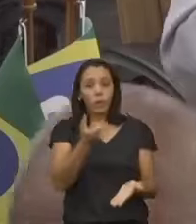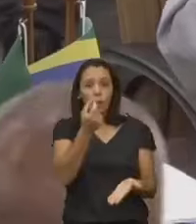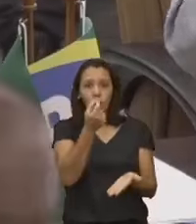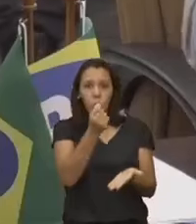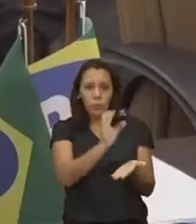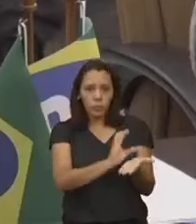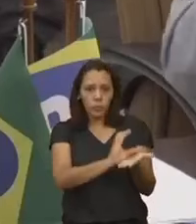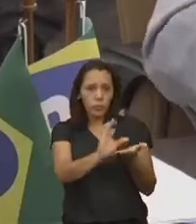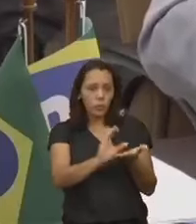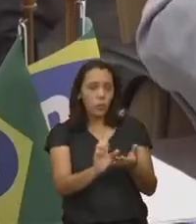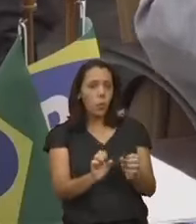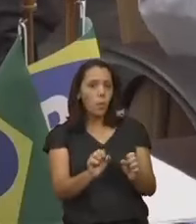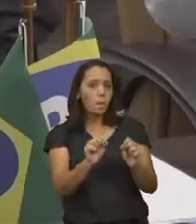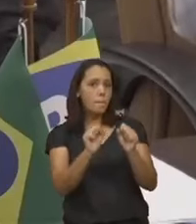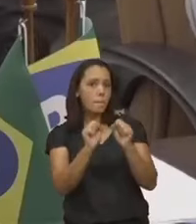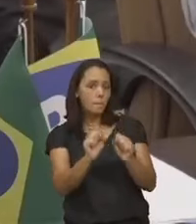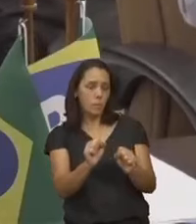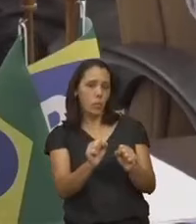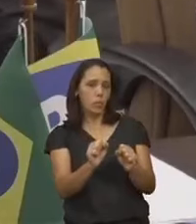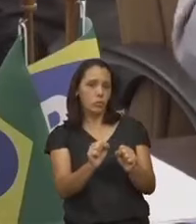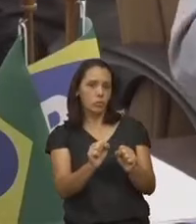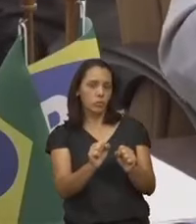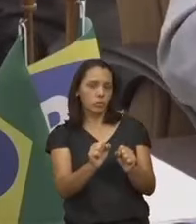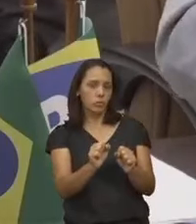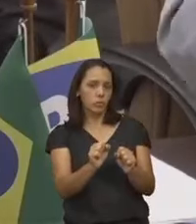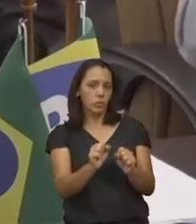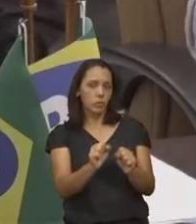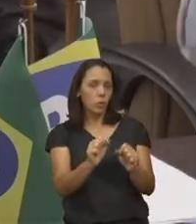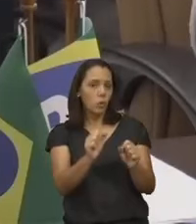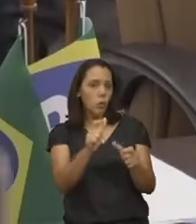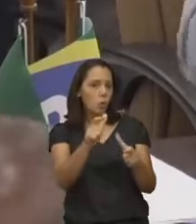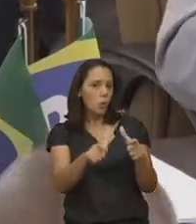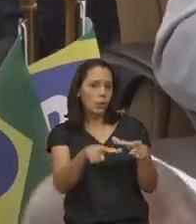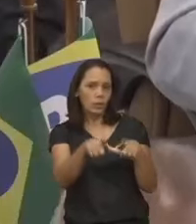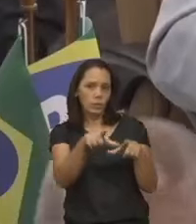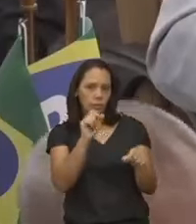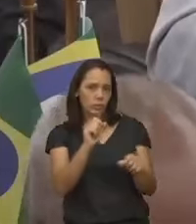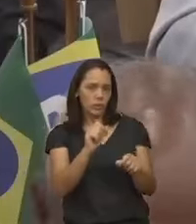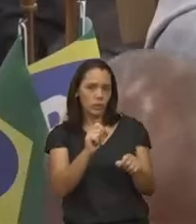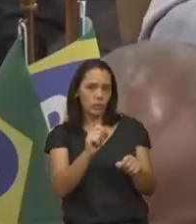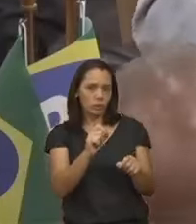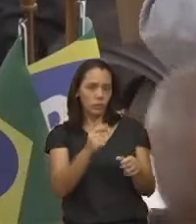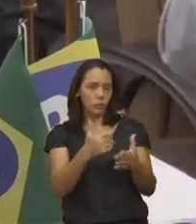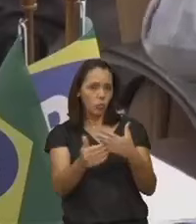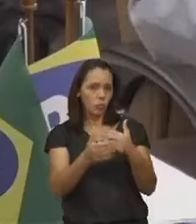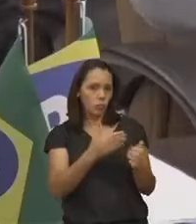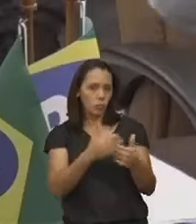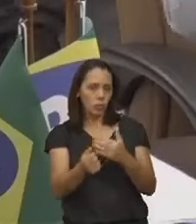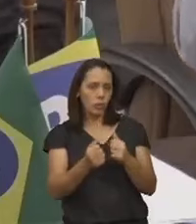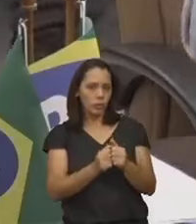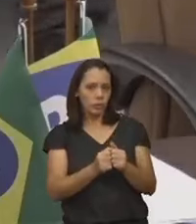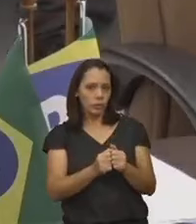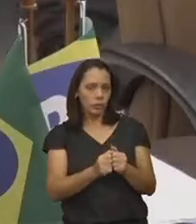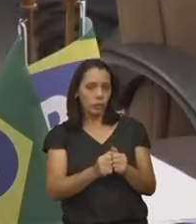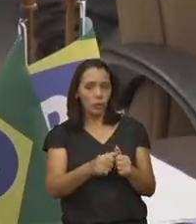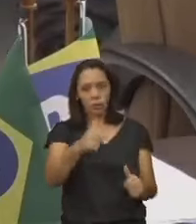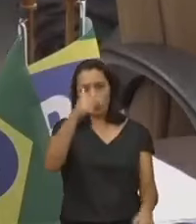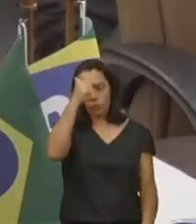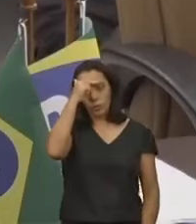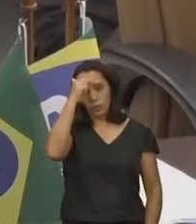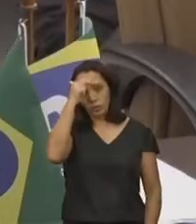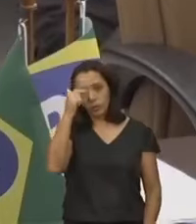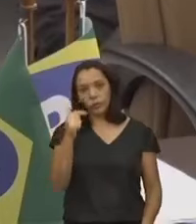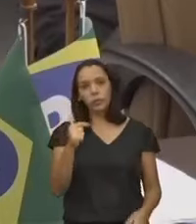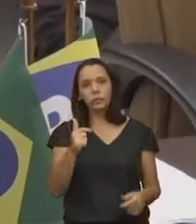impositiva você pode mandar para um que tem asfalto, para onde quiser. Isso aí é conversa fiada do Flavinho. Votou contra porque ele está votando contra